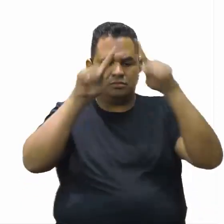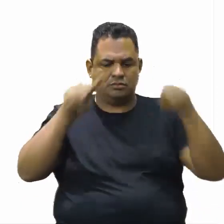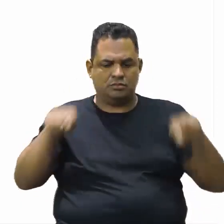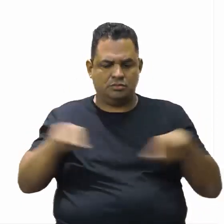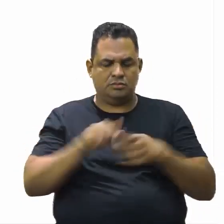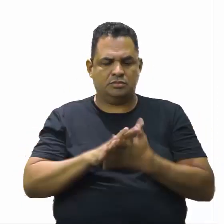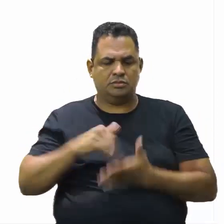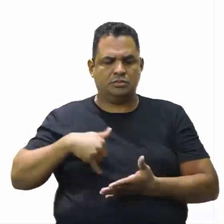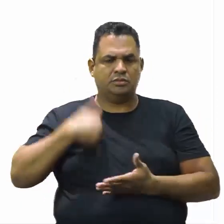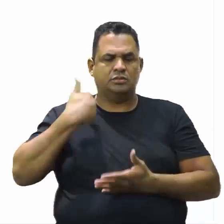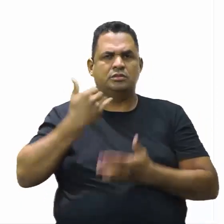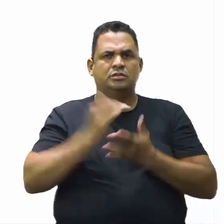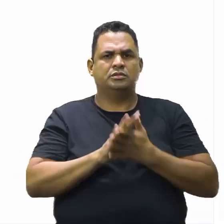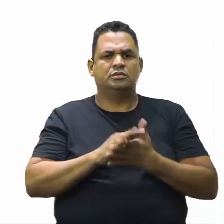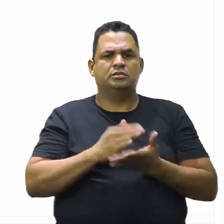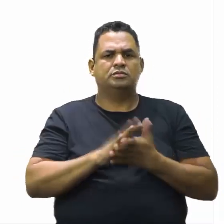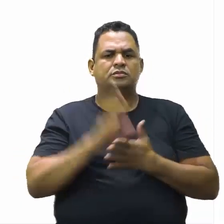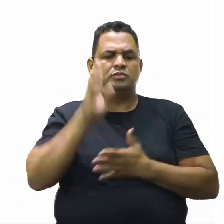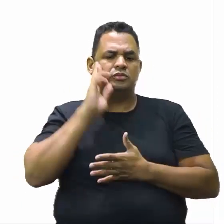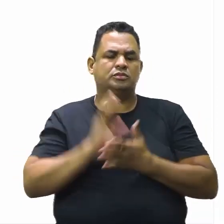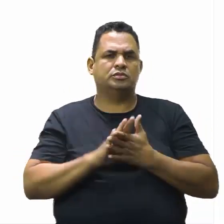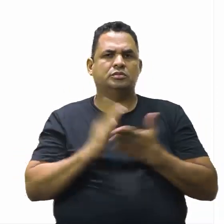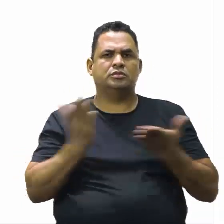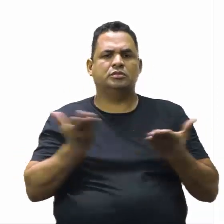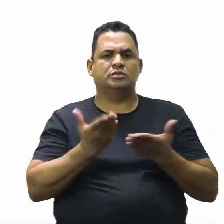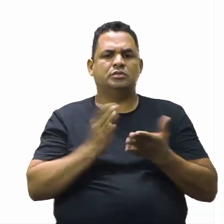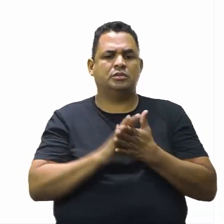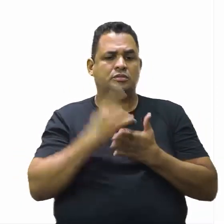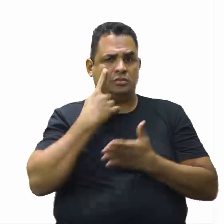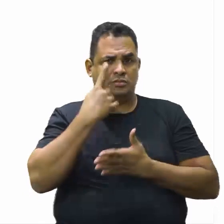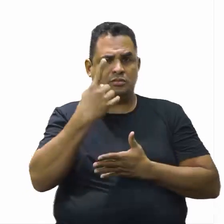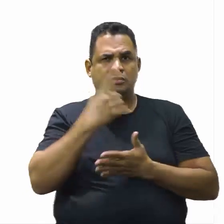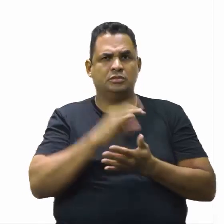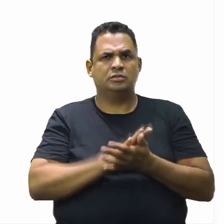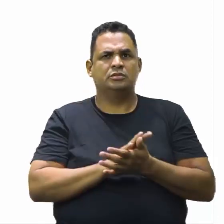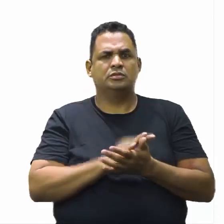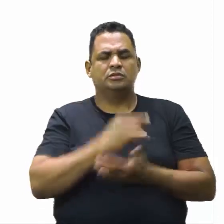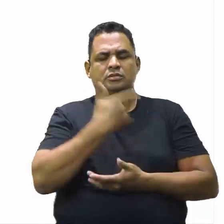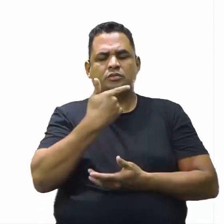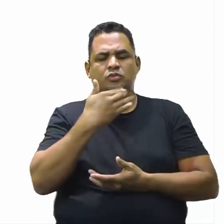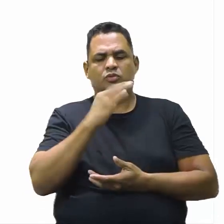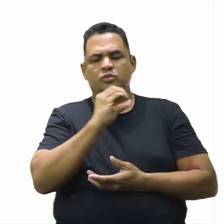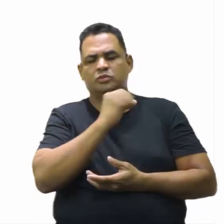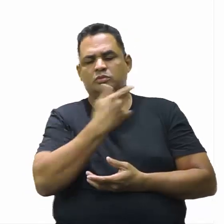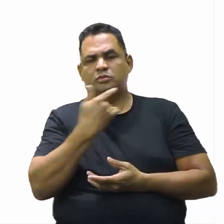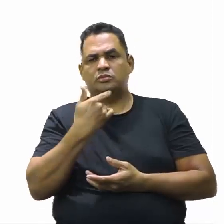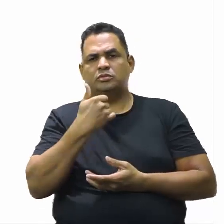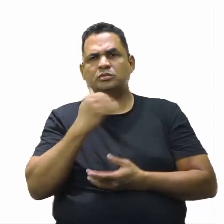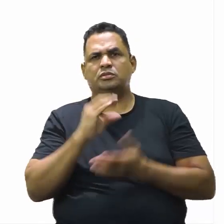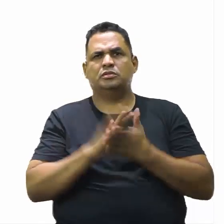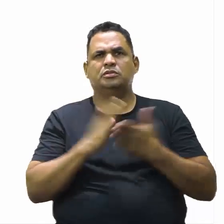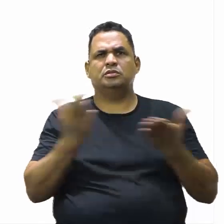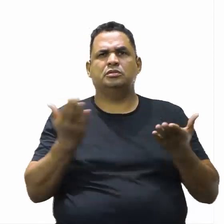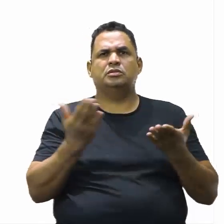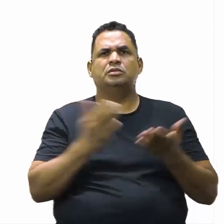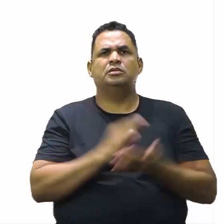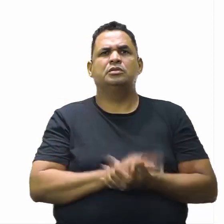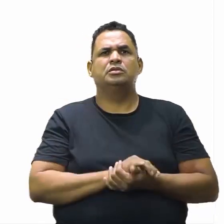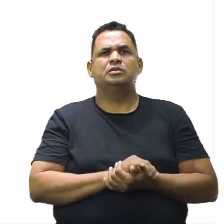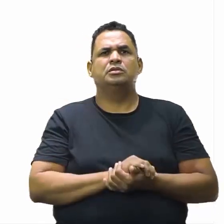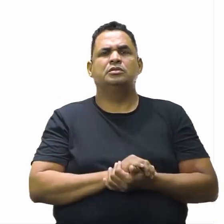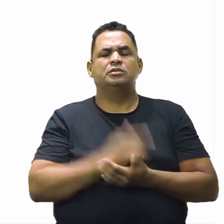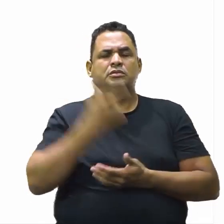do estado de Rondônia. Durante a aula a gente observou a de 2000, 2010 e a